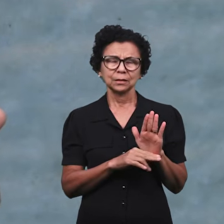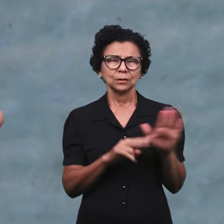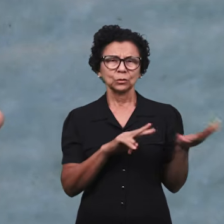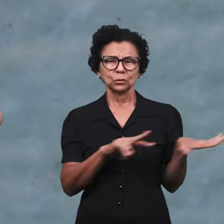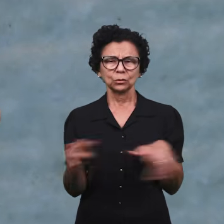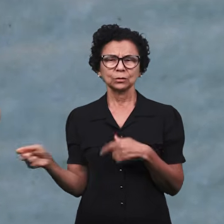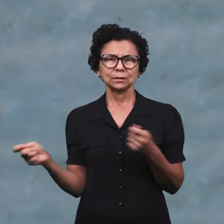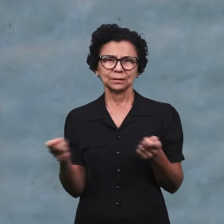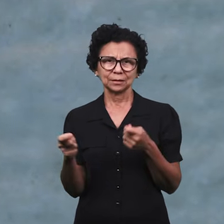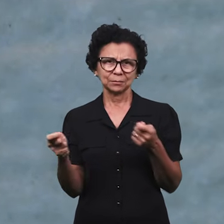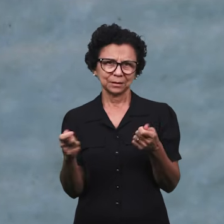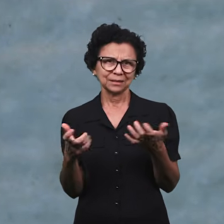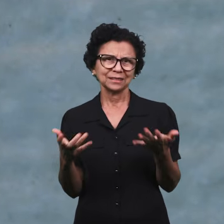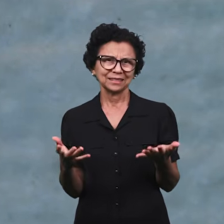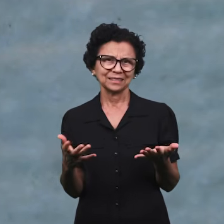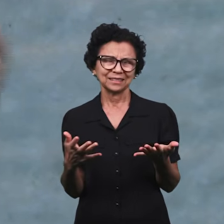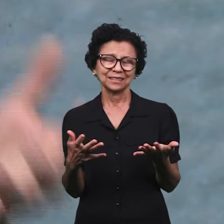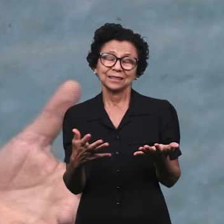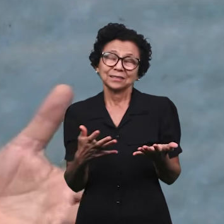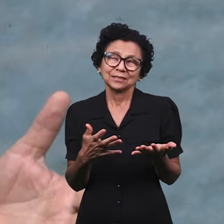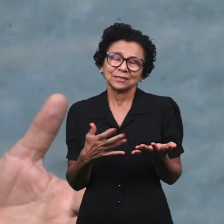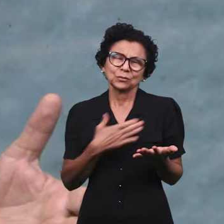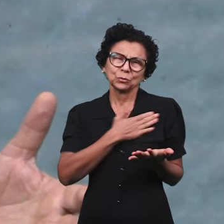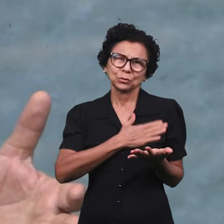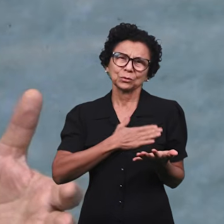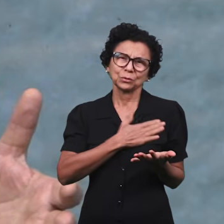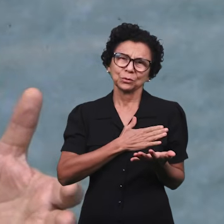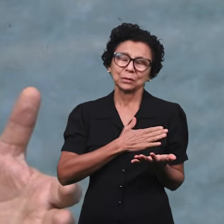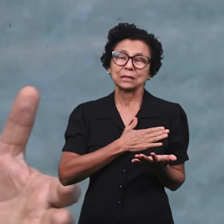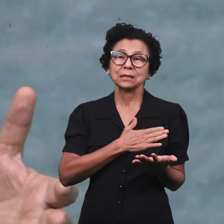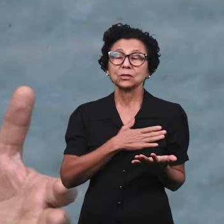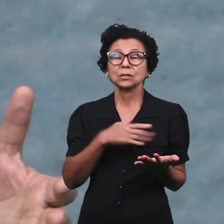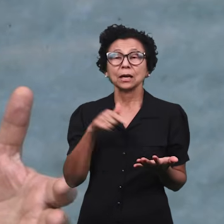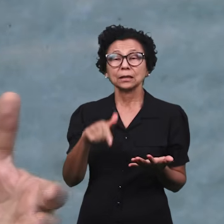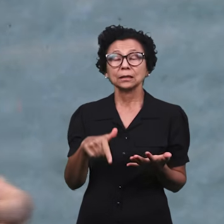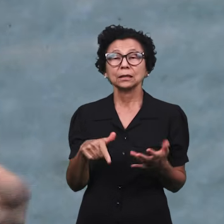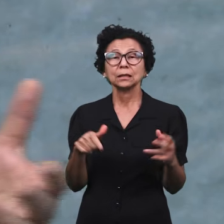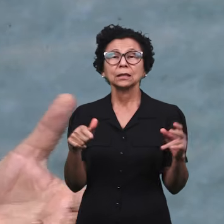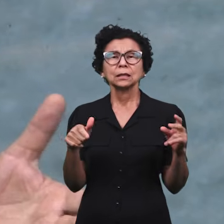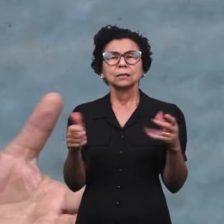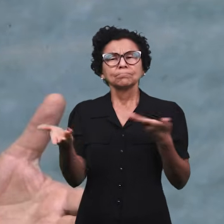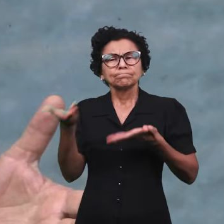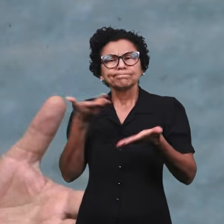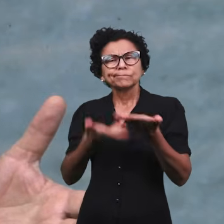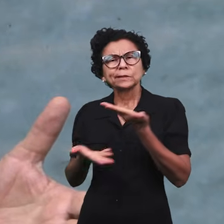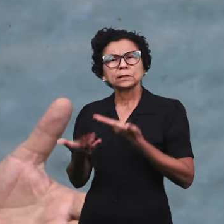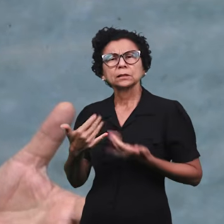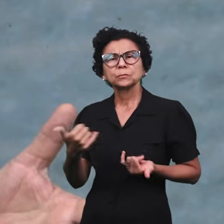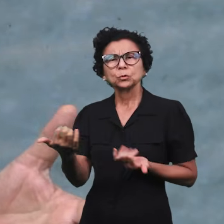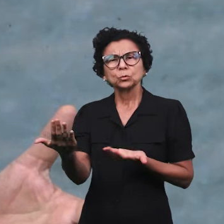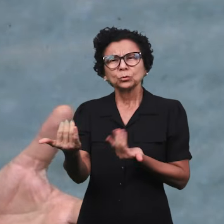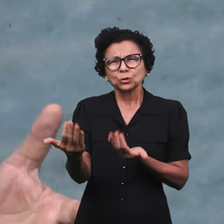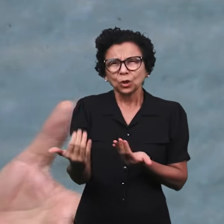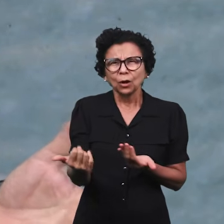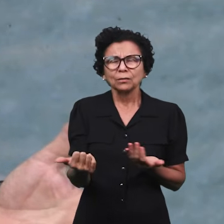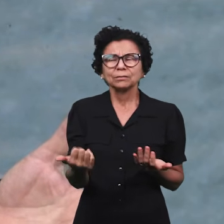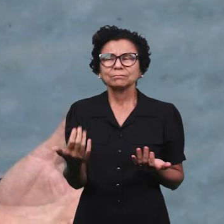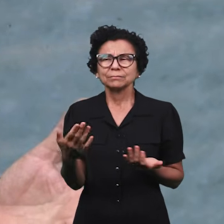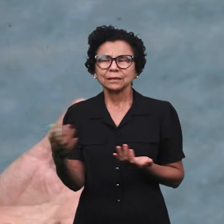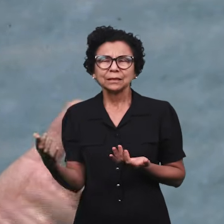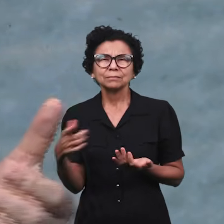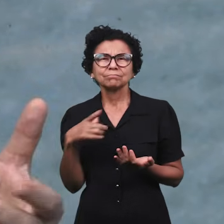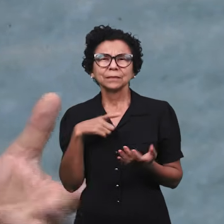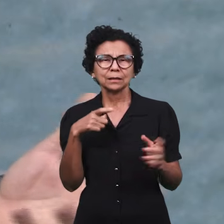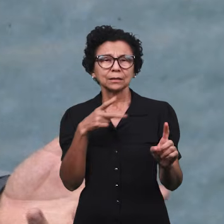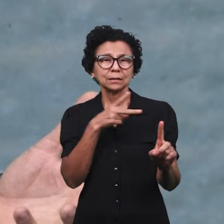tem, porque a gente conversa com jovens, a gente fala com aqueles que têm toda uma expectativa de vida pela frente,